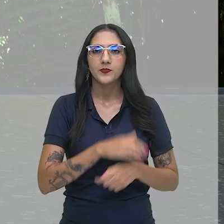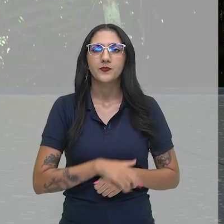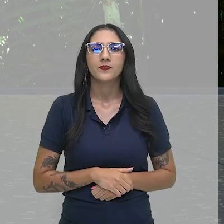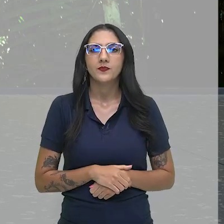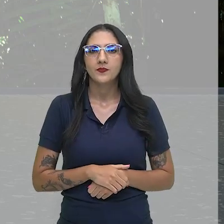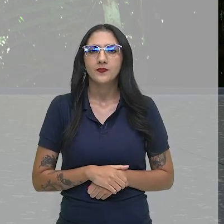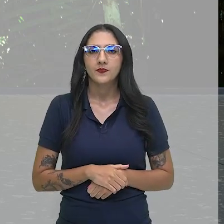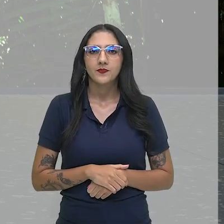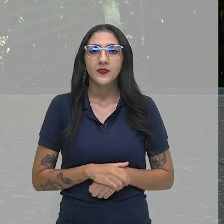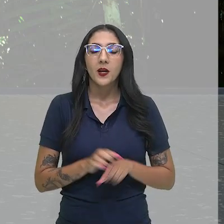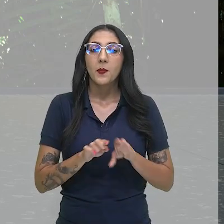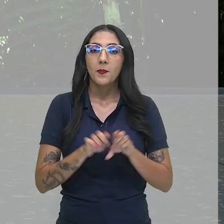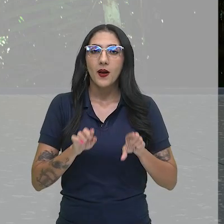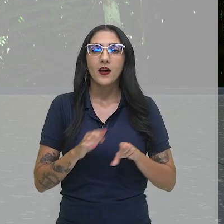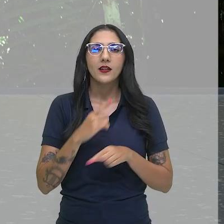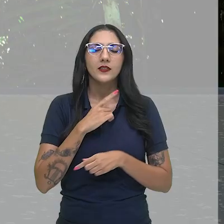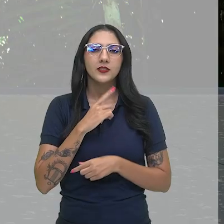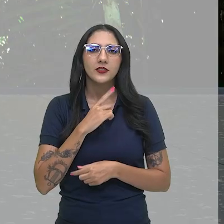nós